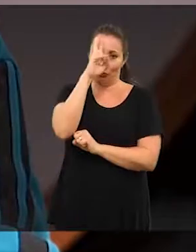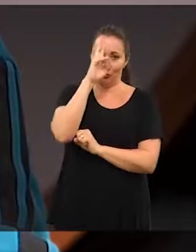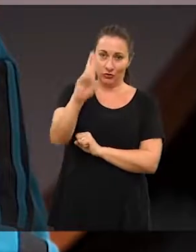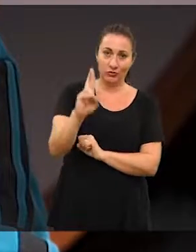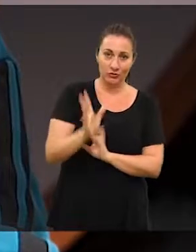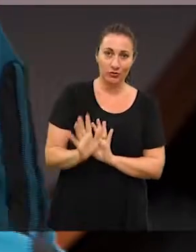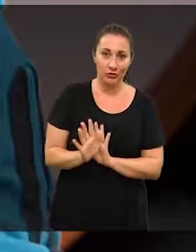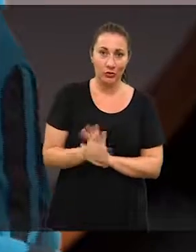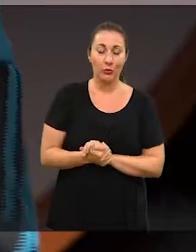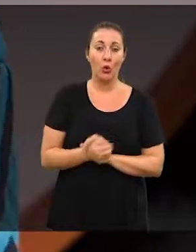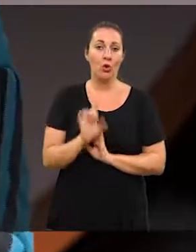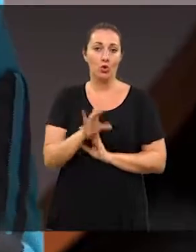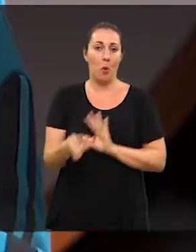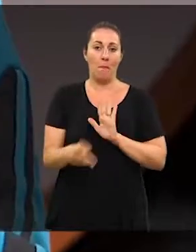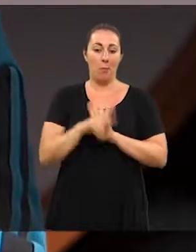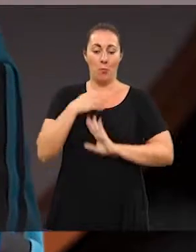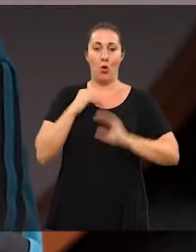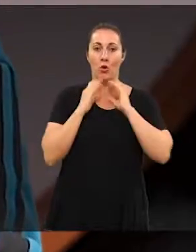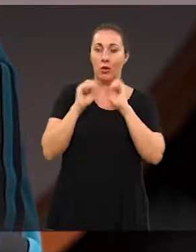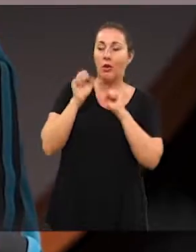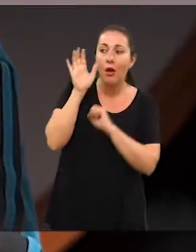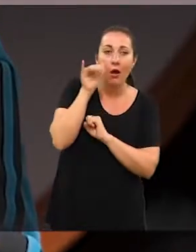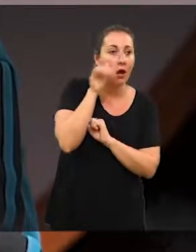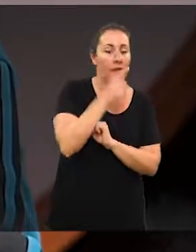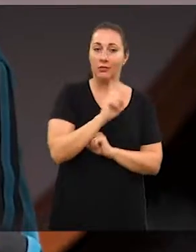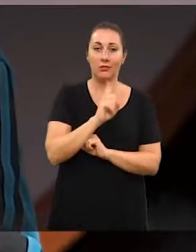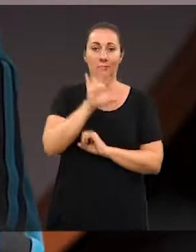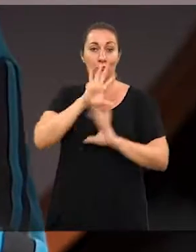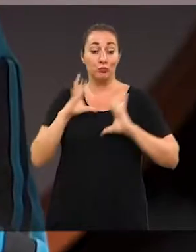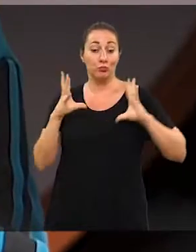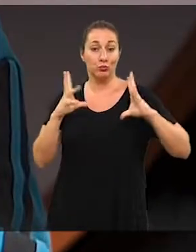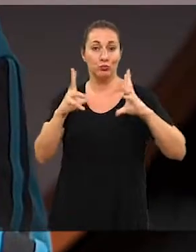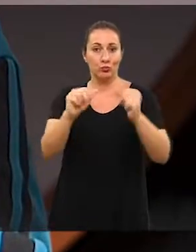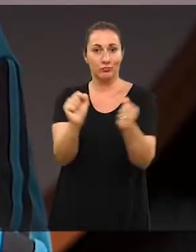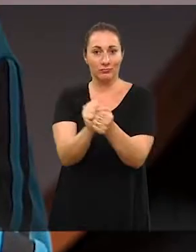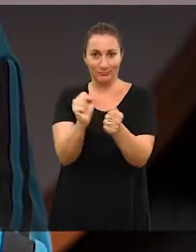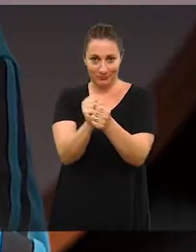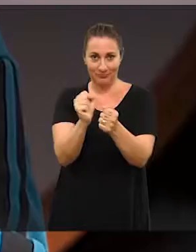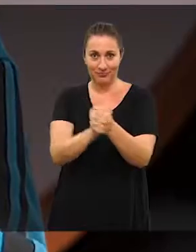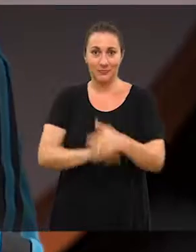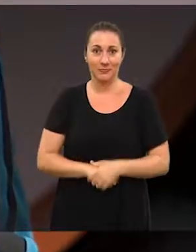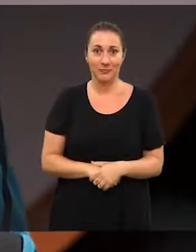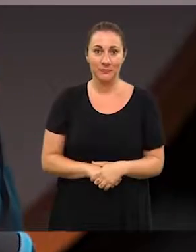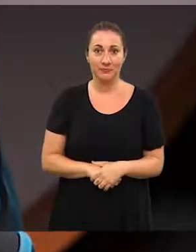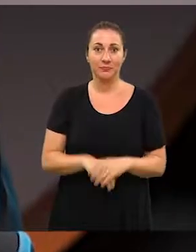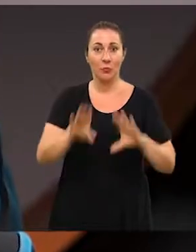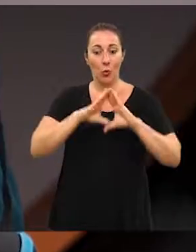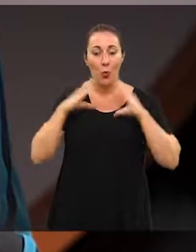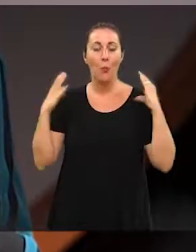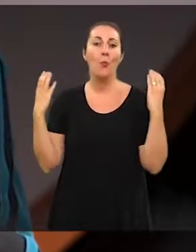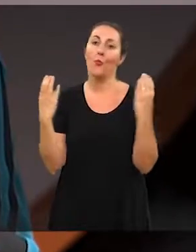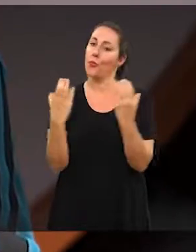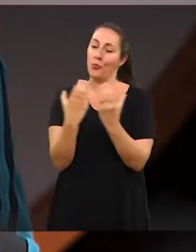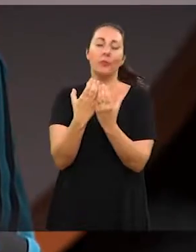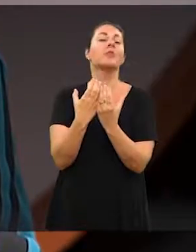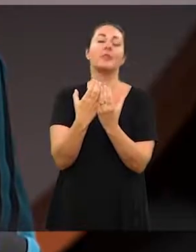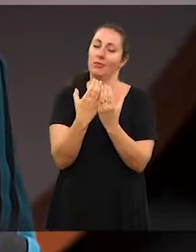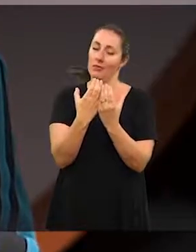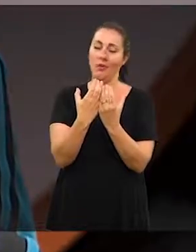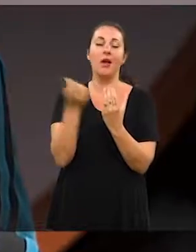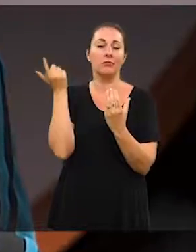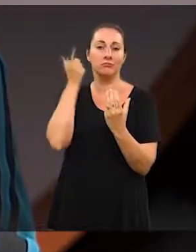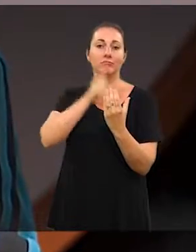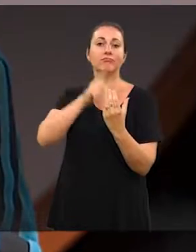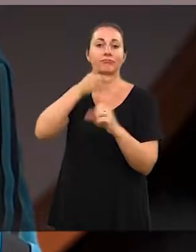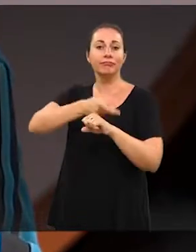aquilo que não só nós da coordenadoria observamos, né? Então, a comunidade escolar vai ser